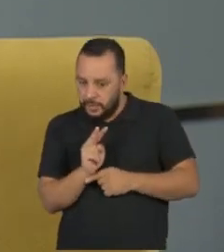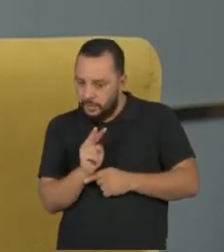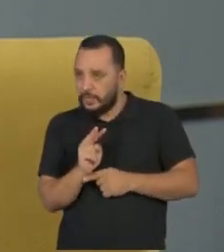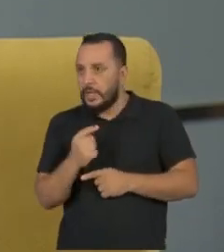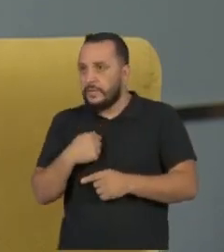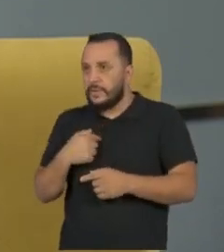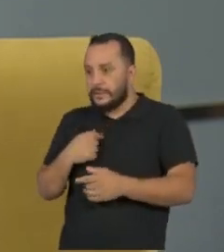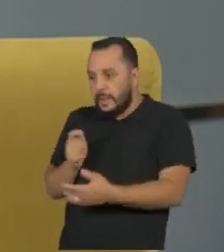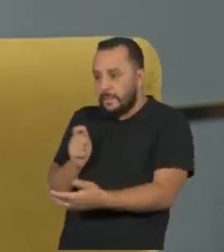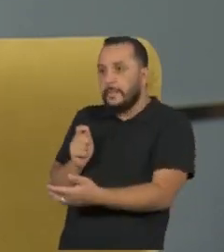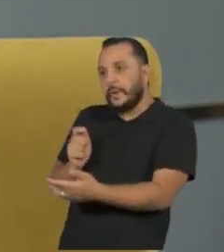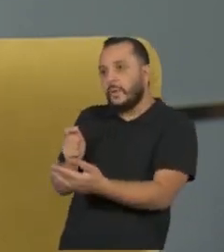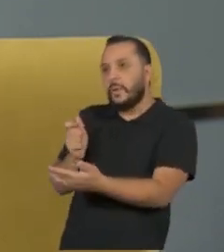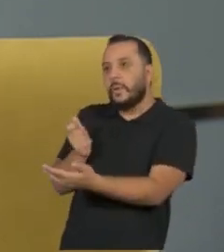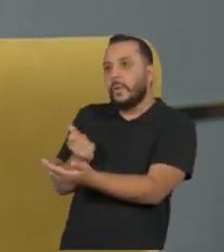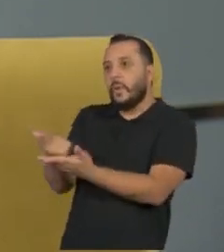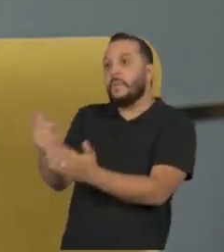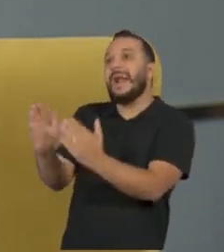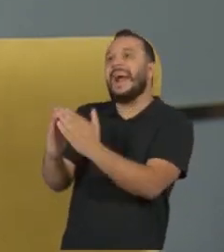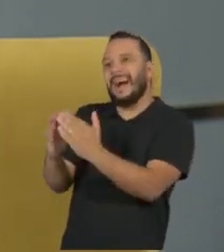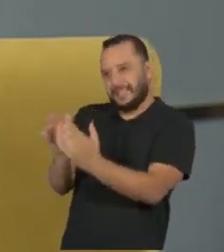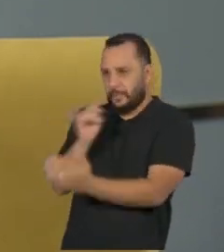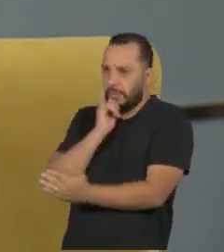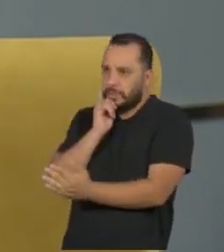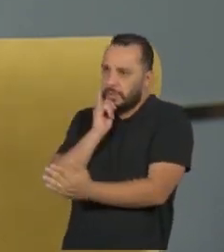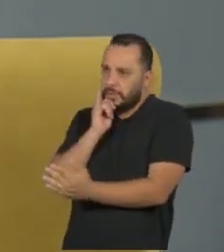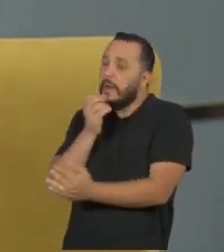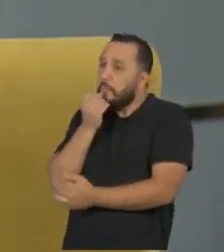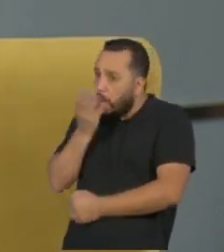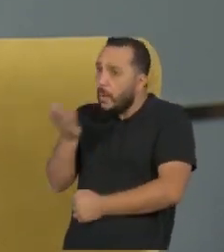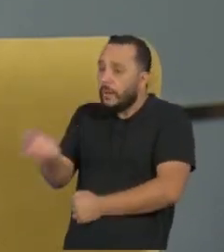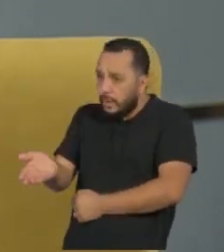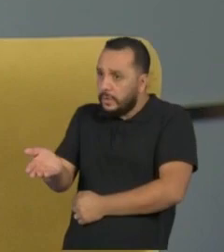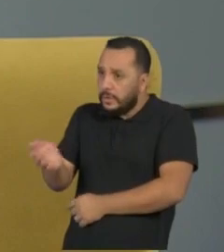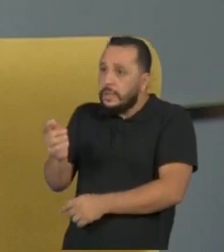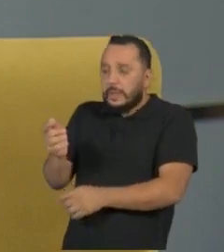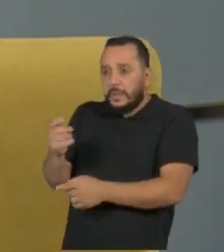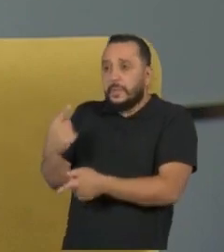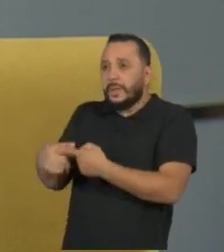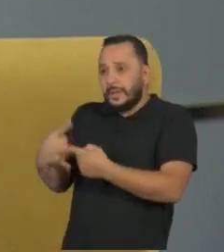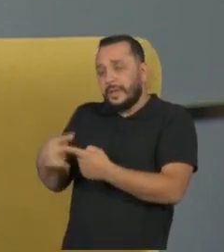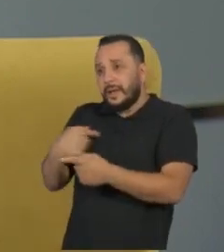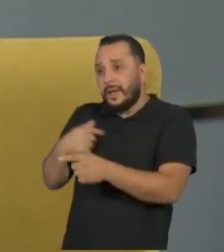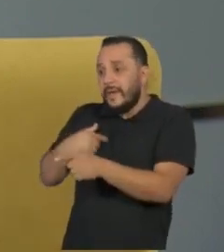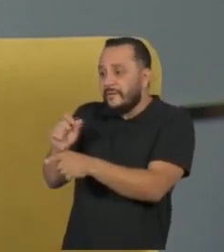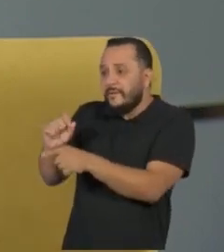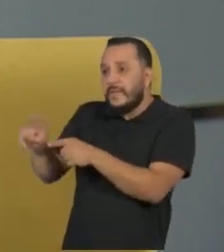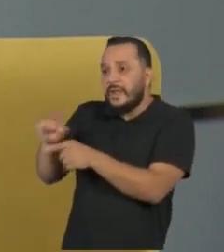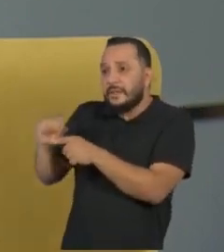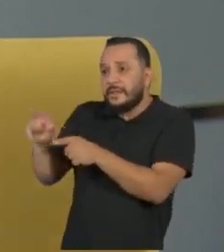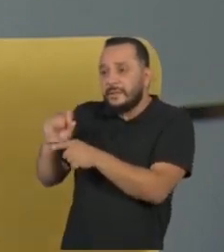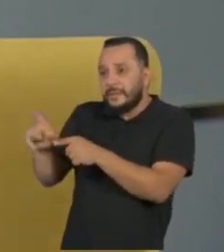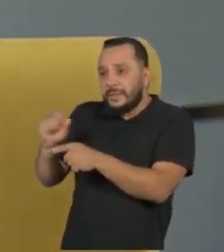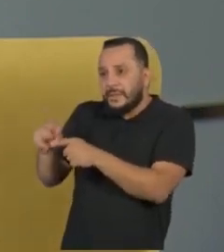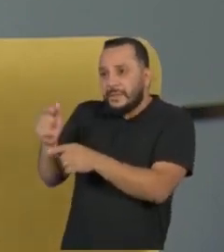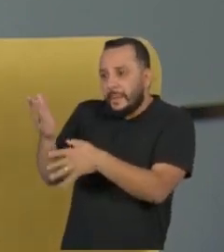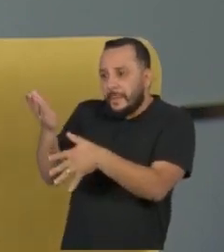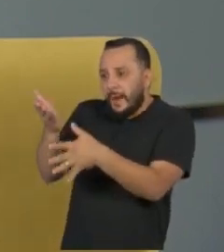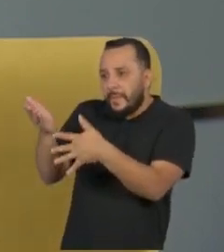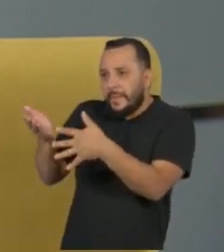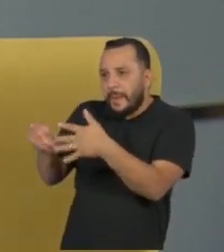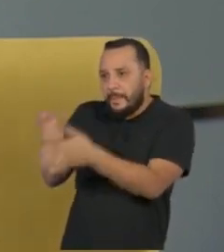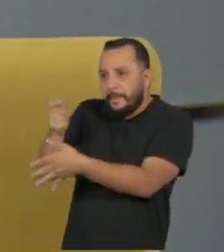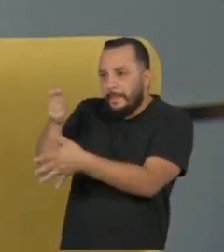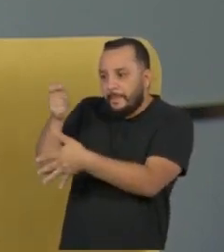gera renda. Casa própria, por exemplo, a parcela do financiamento substitui o aluguel. Sim. Um taxista que